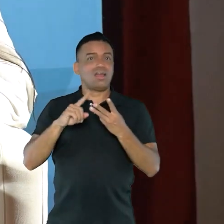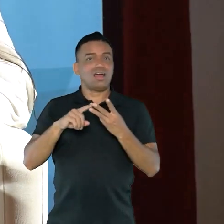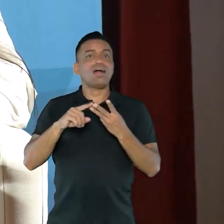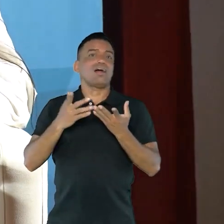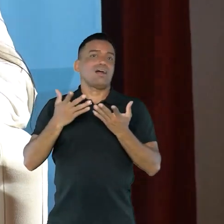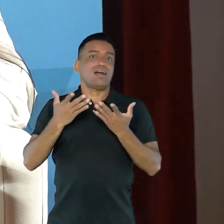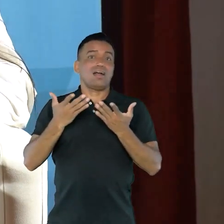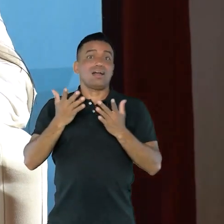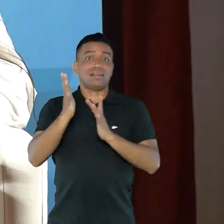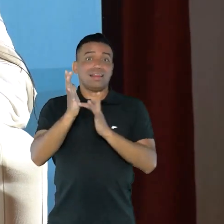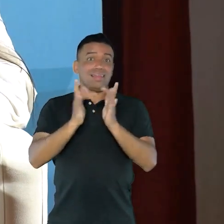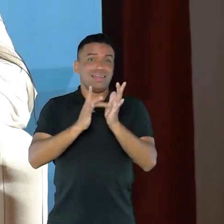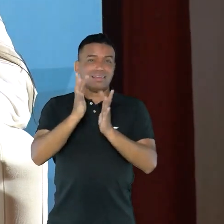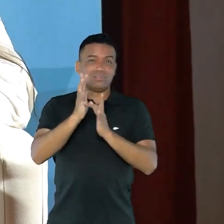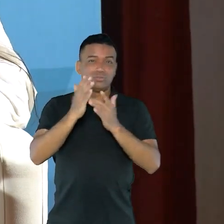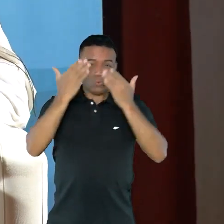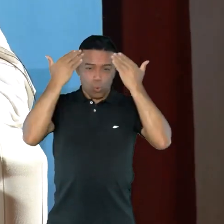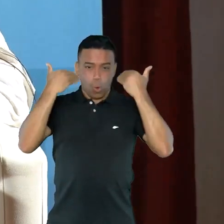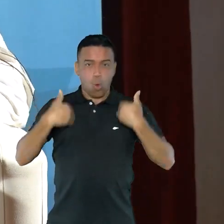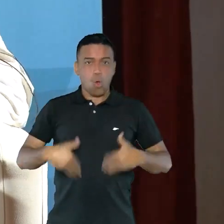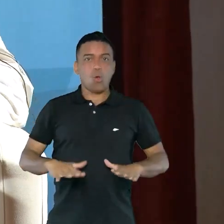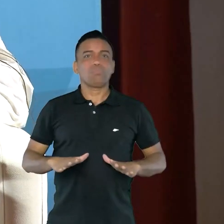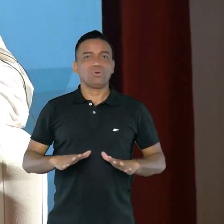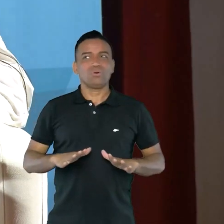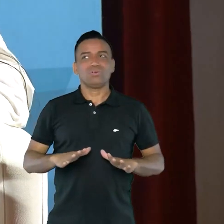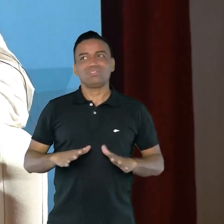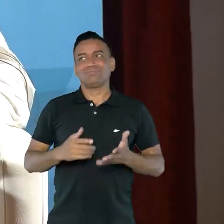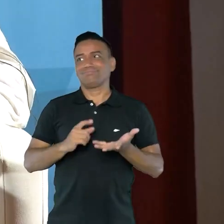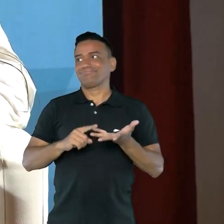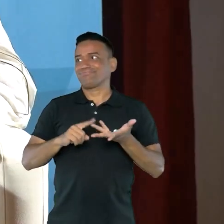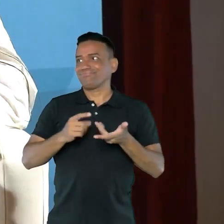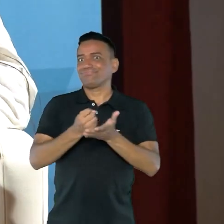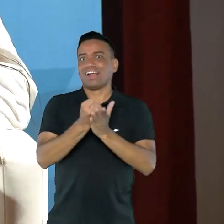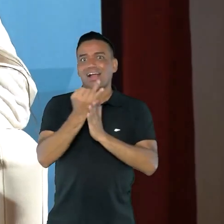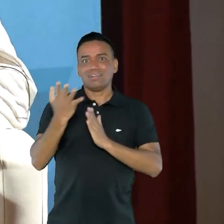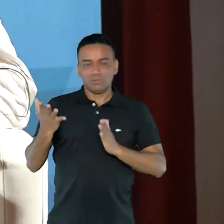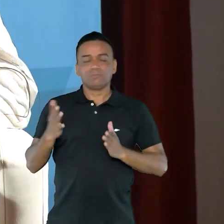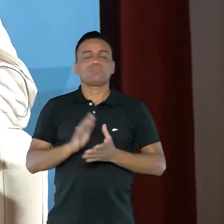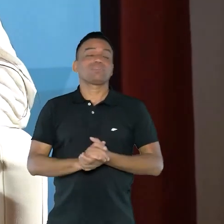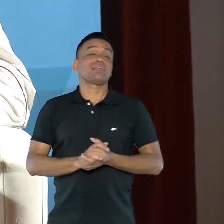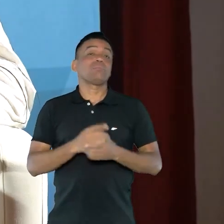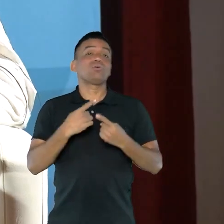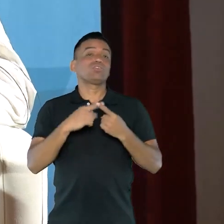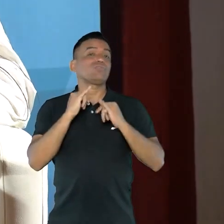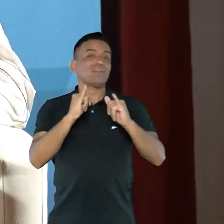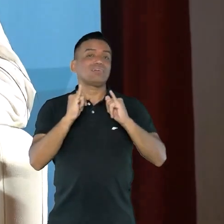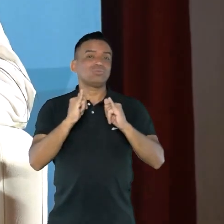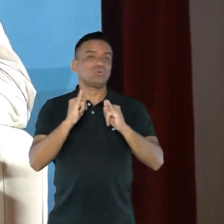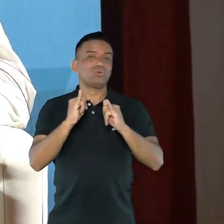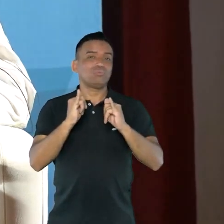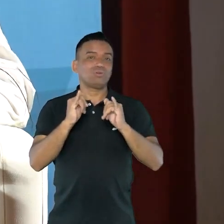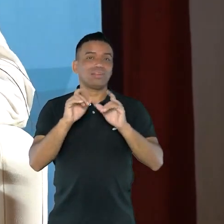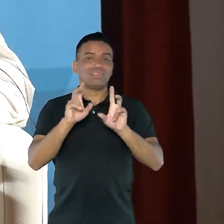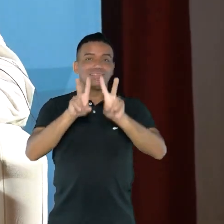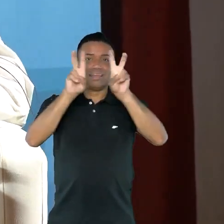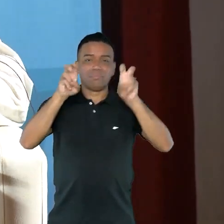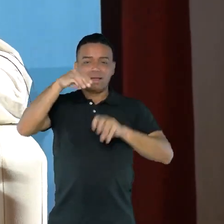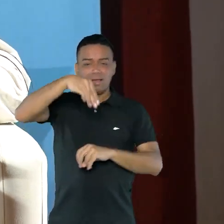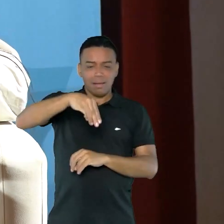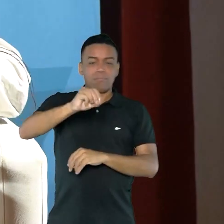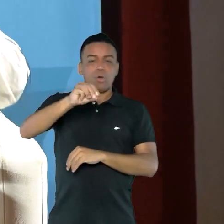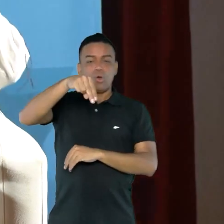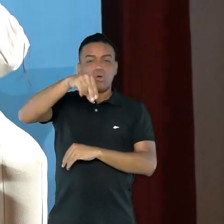outros. E eu estou falando isso também porque isso também tem a ver com monocultura, né?